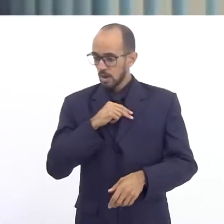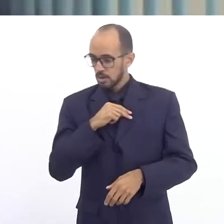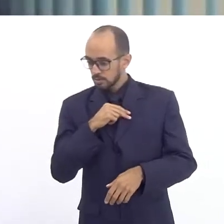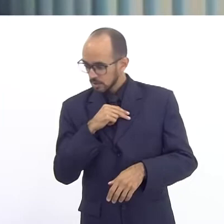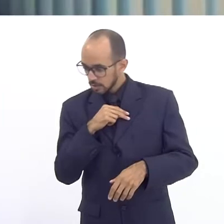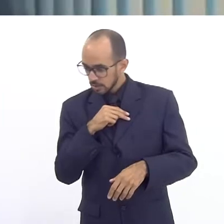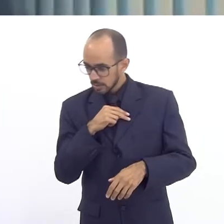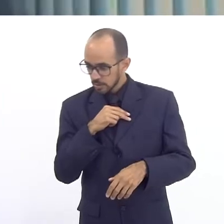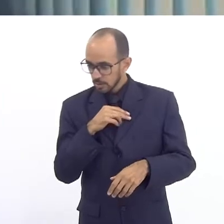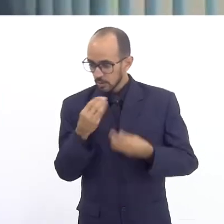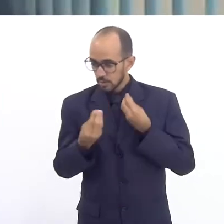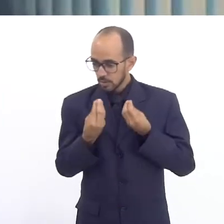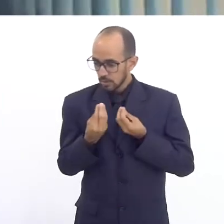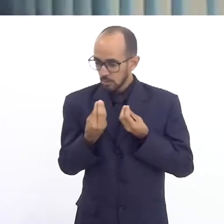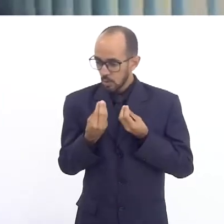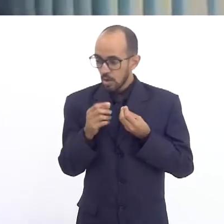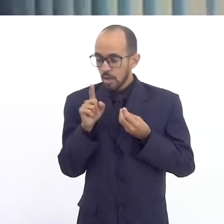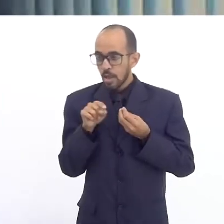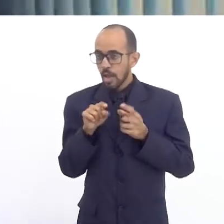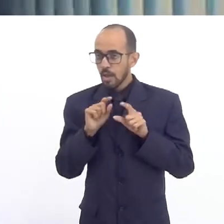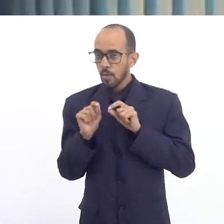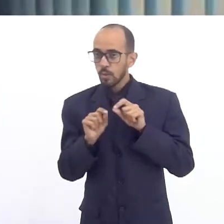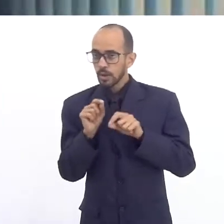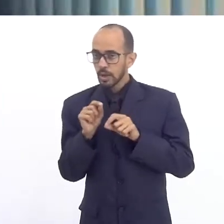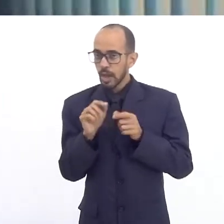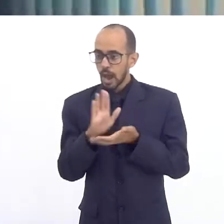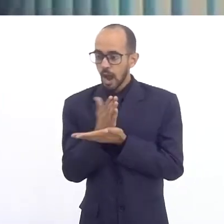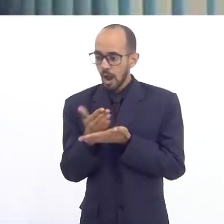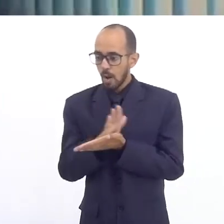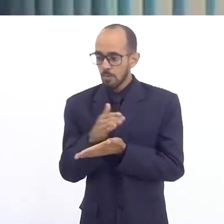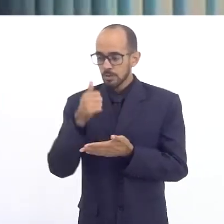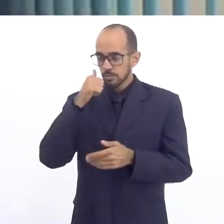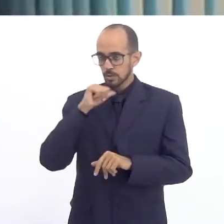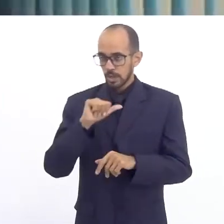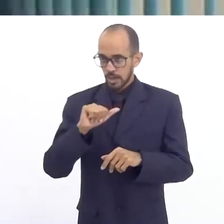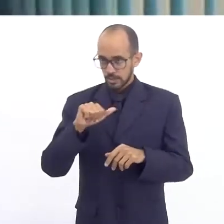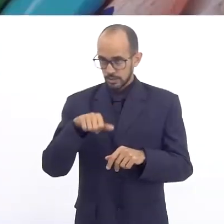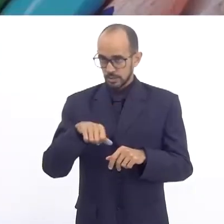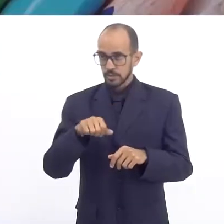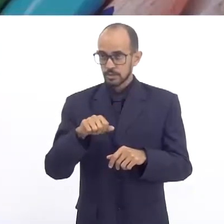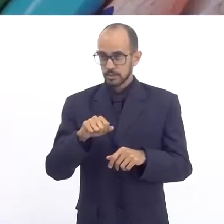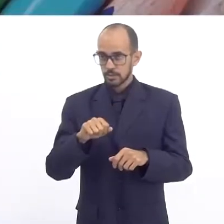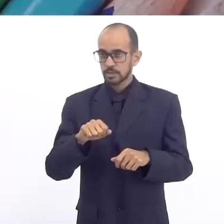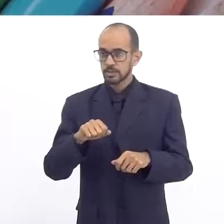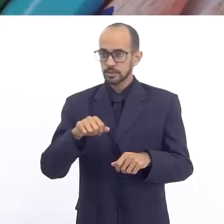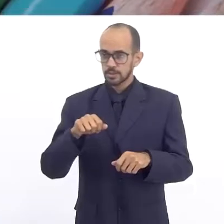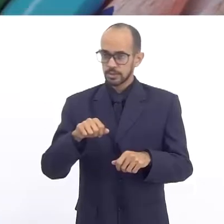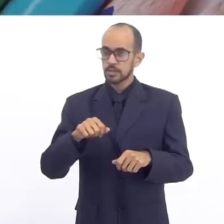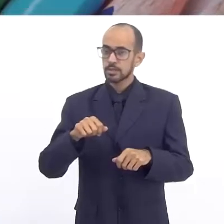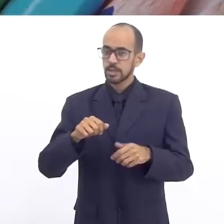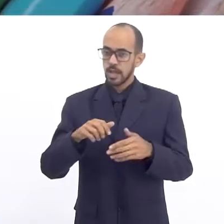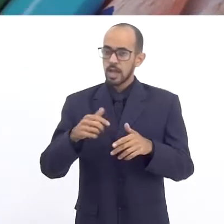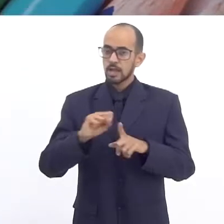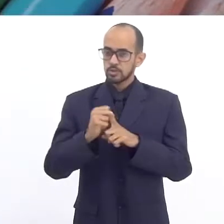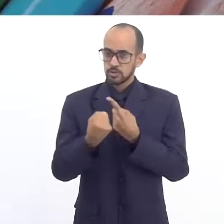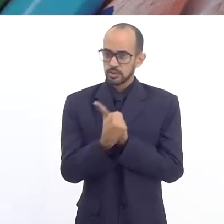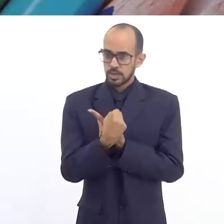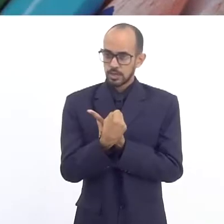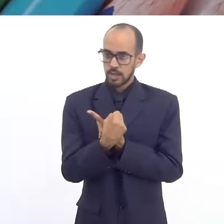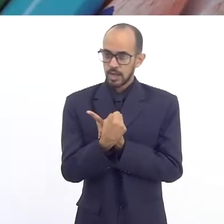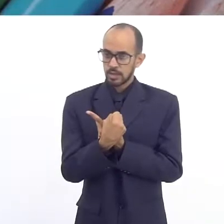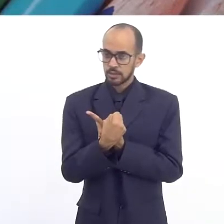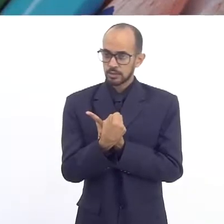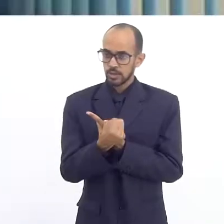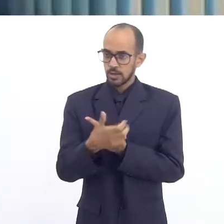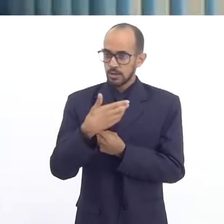me deixou assim, surpresa, que é o fato de que algumas mulheres, um percentual já significativo